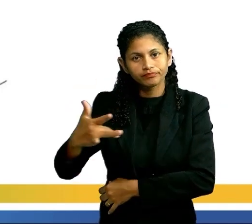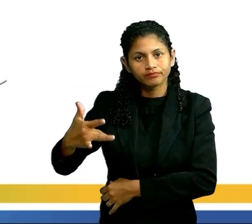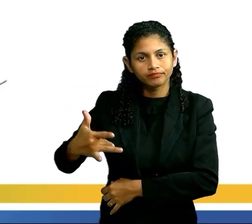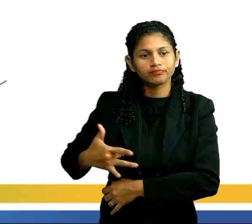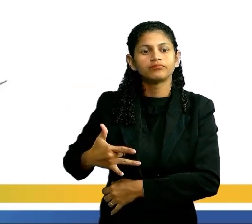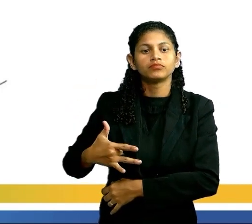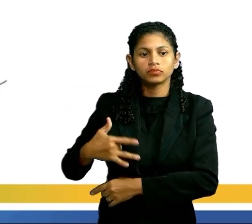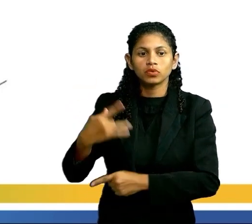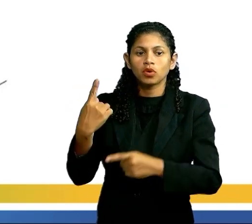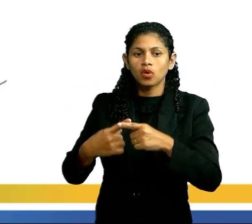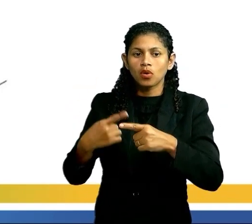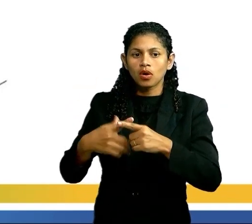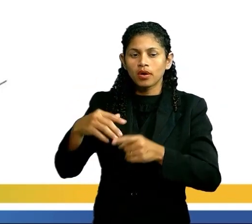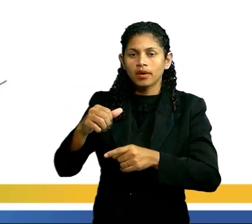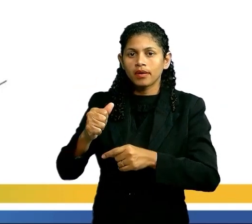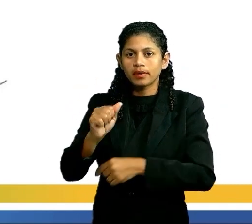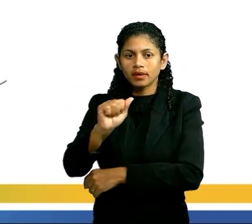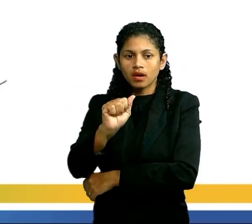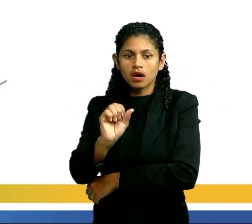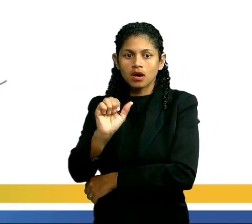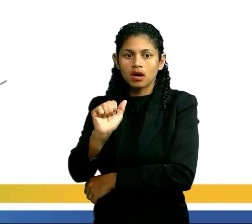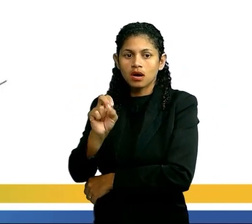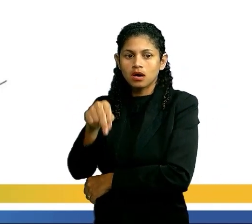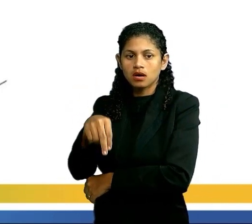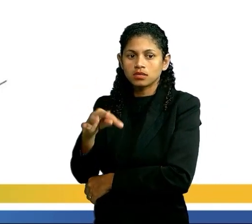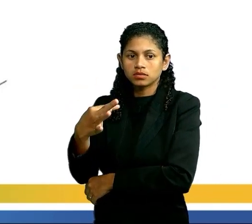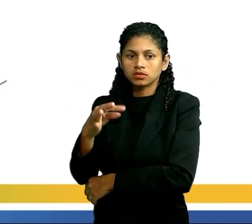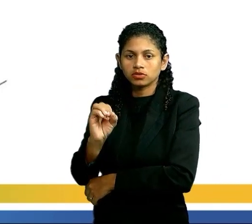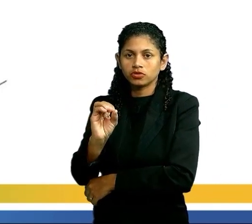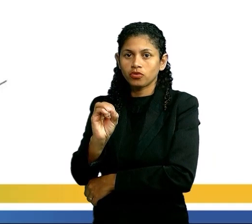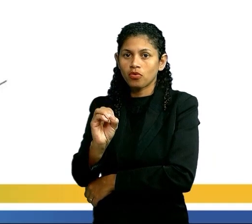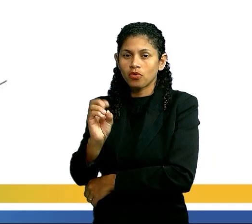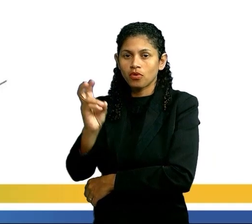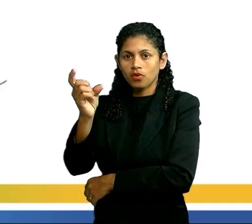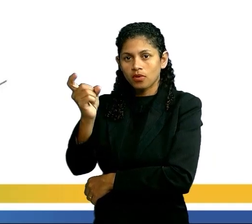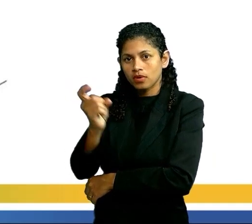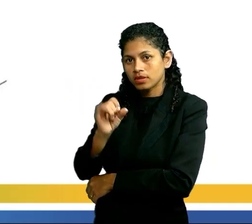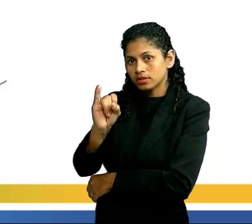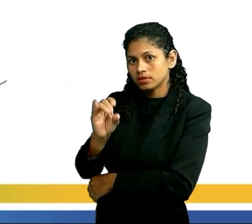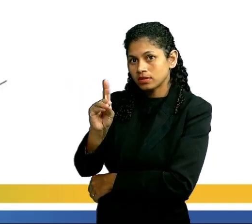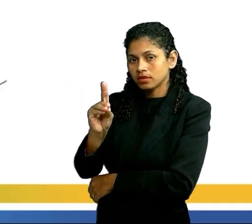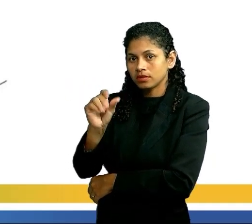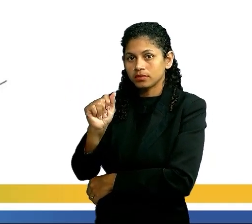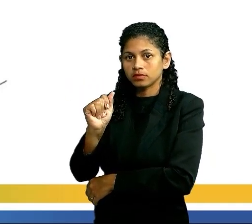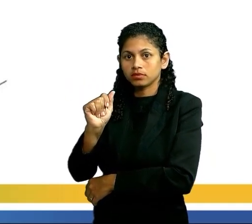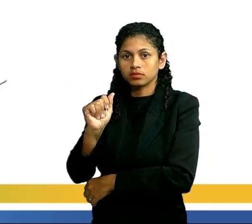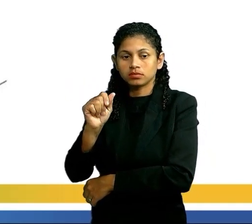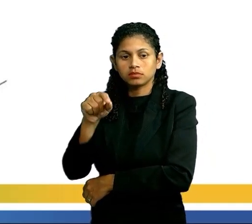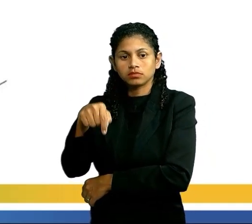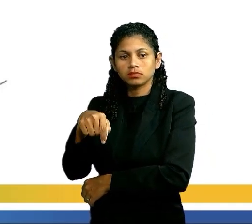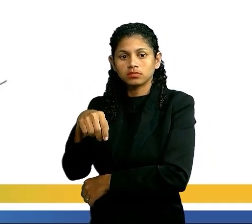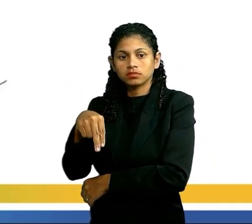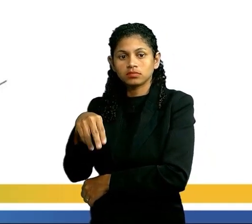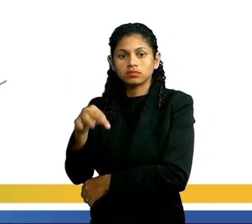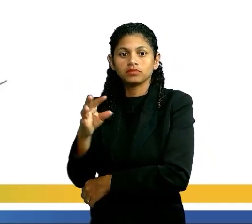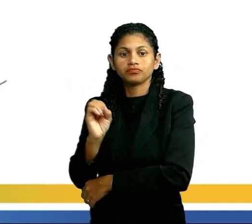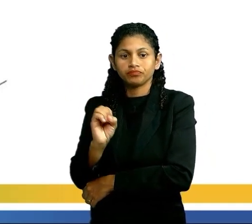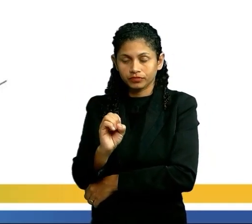atividade antioxidante e anticancerígena. 2 exemplos